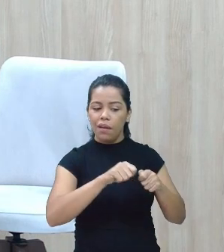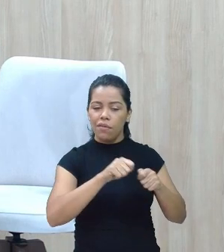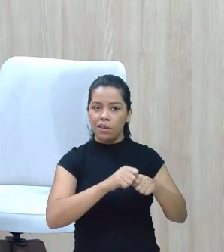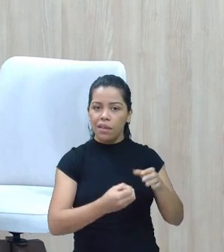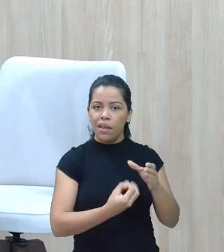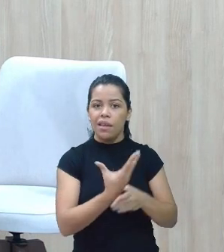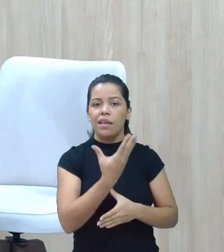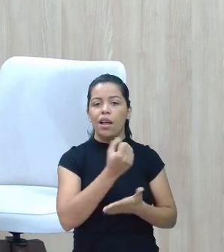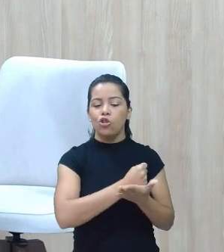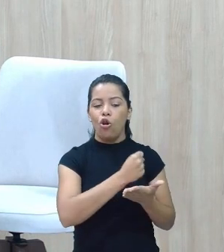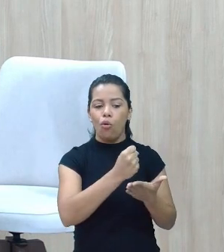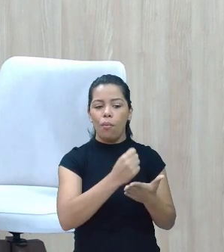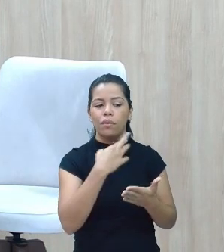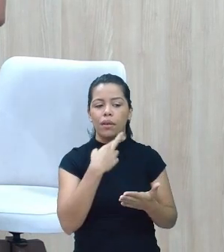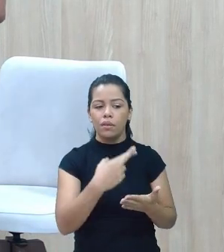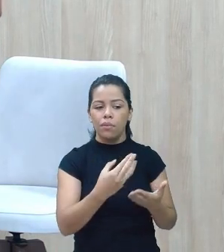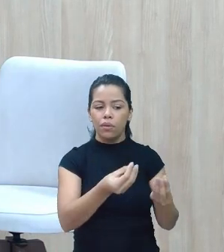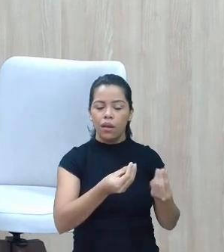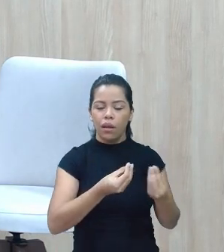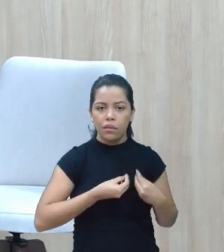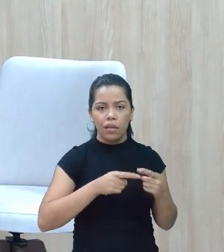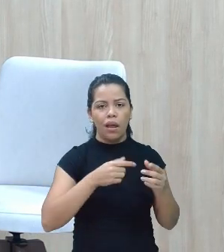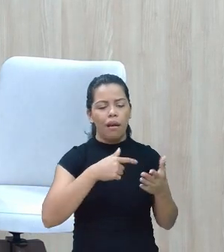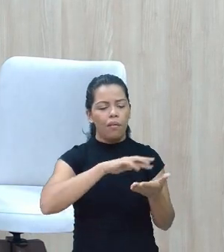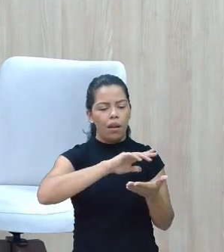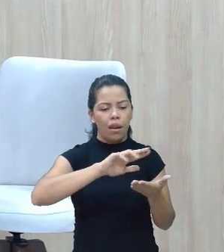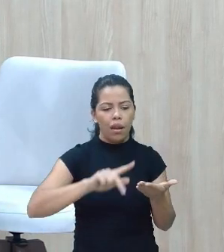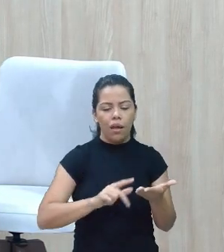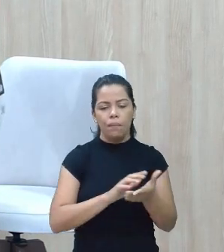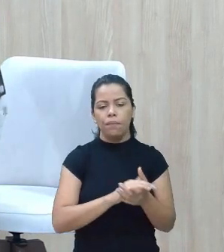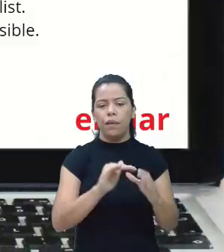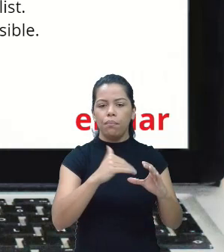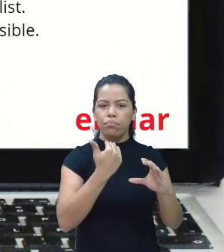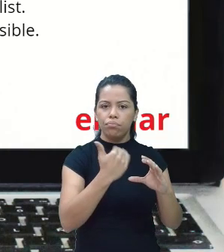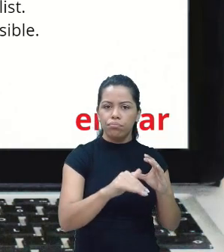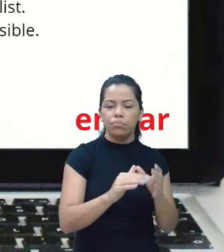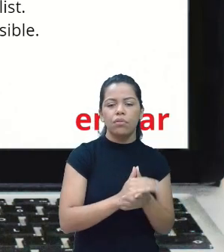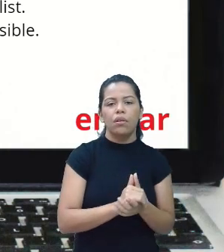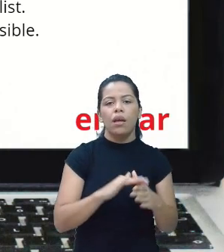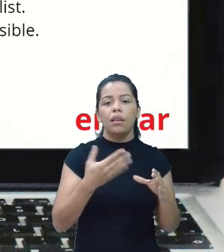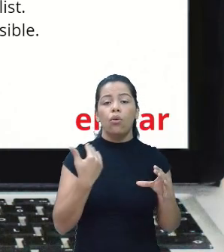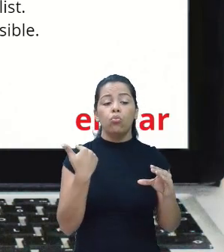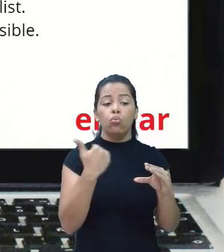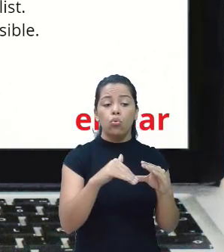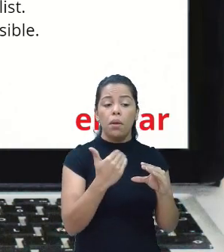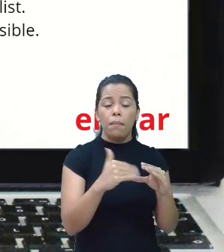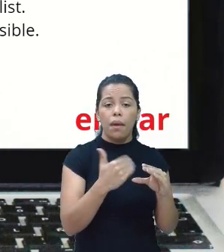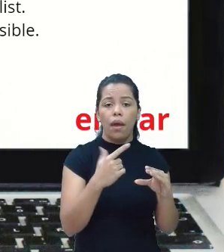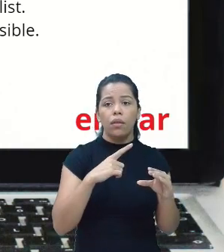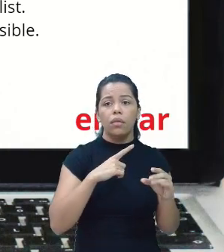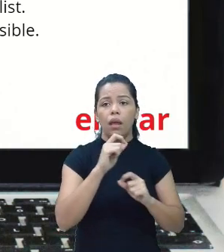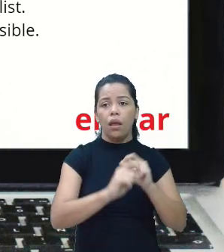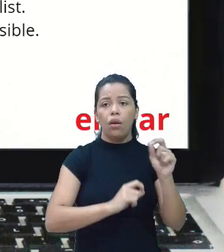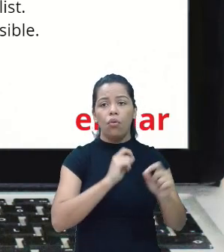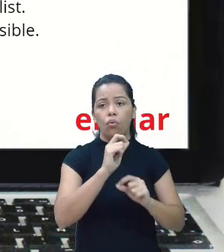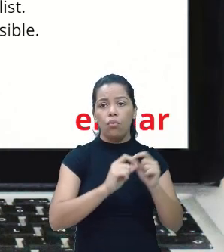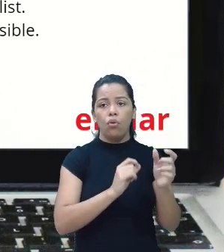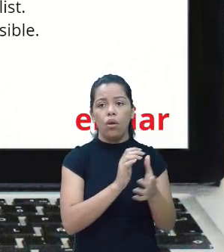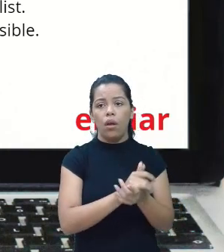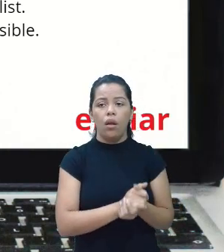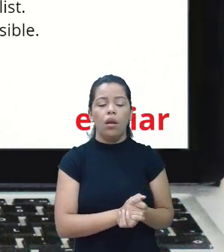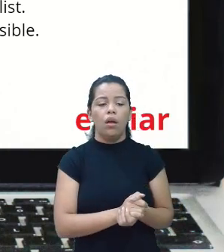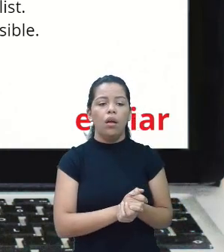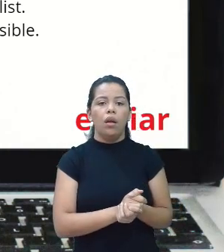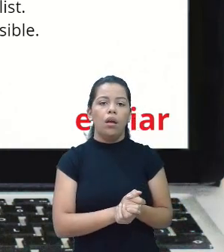documentos, receber documentos, responder, etc. Então, por exemplo, no e-mail você tem lá, ó, de, para e assunto,